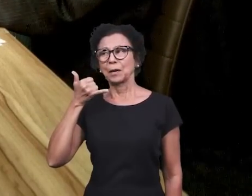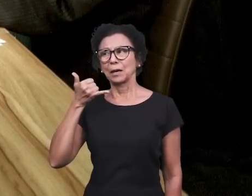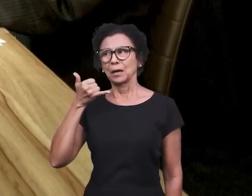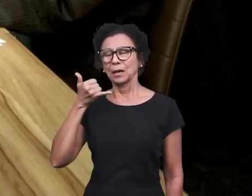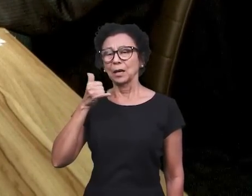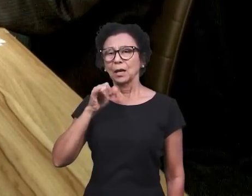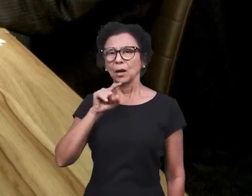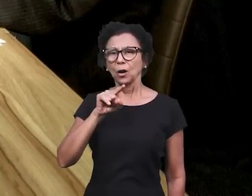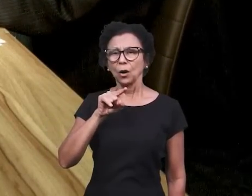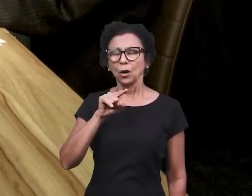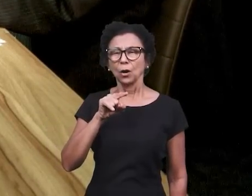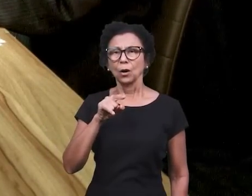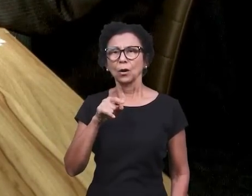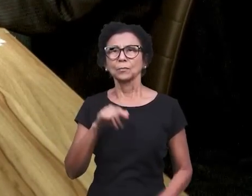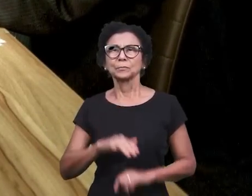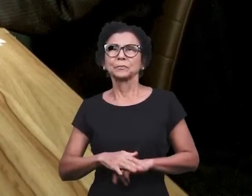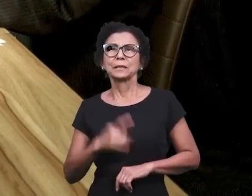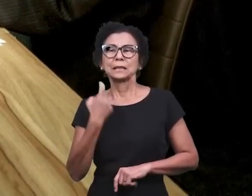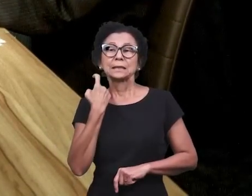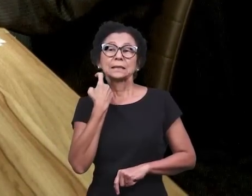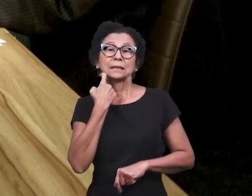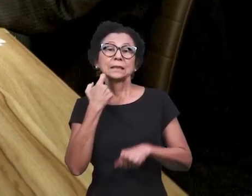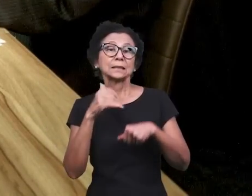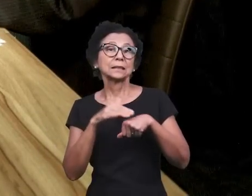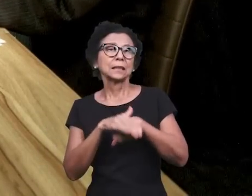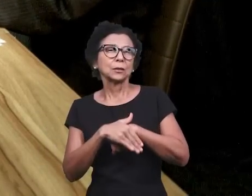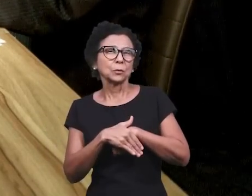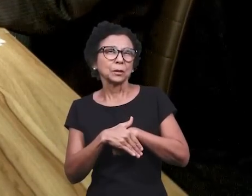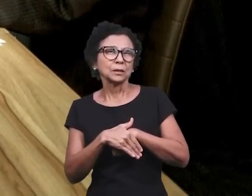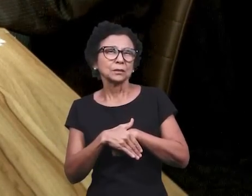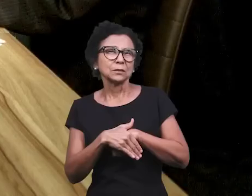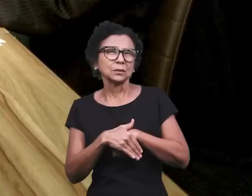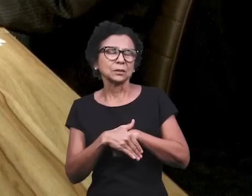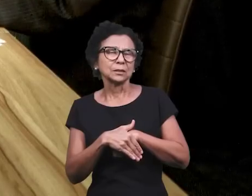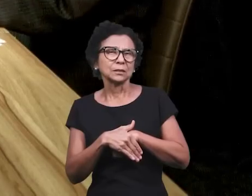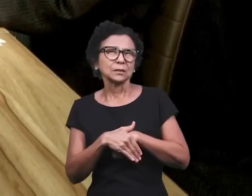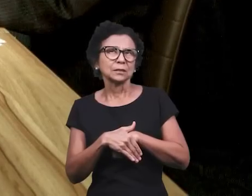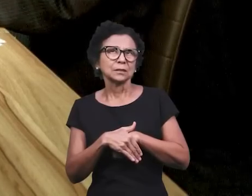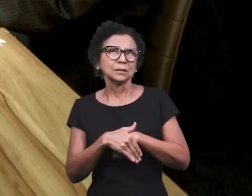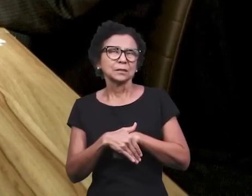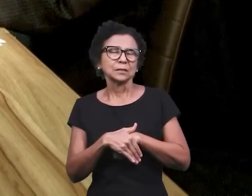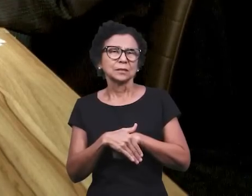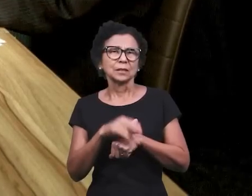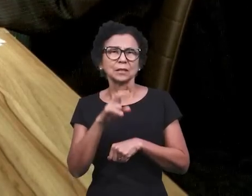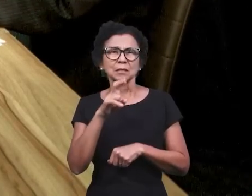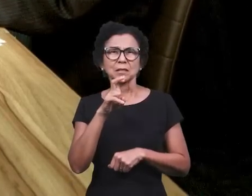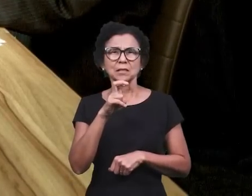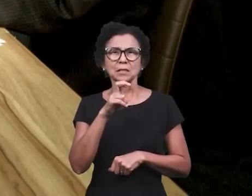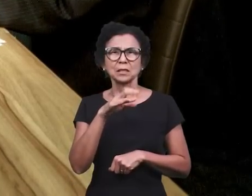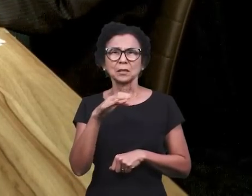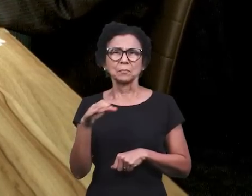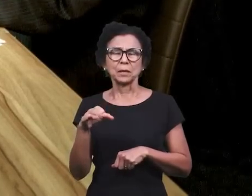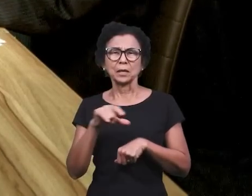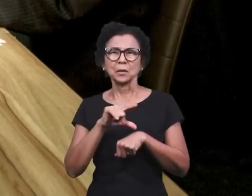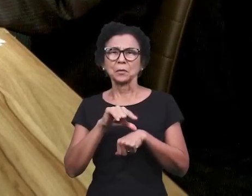na sexta-feira à noite. À noite. Alguém do RH, era assim, 5h30 da tarde, mais ou